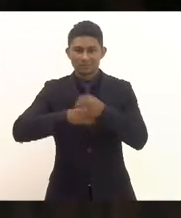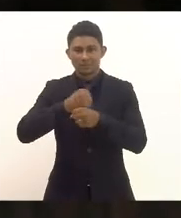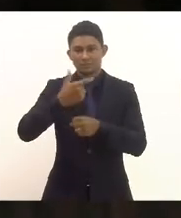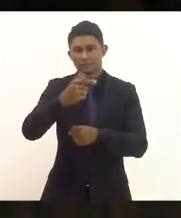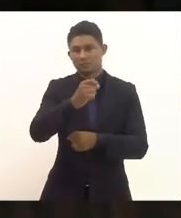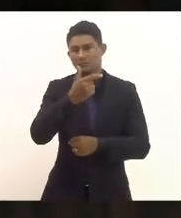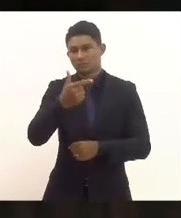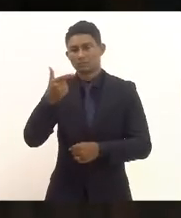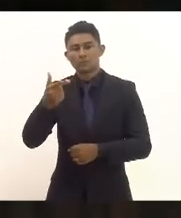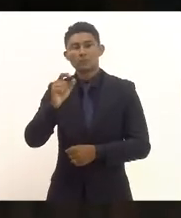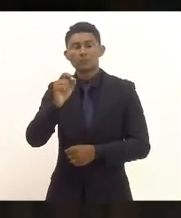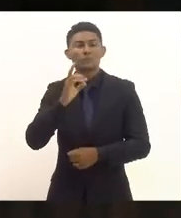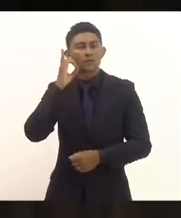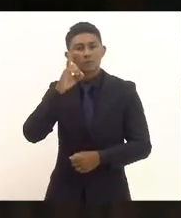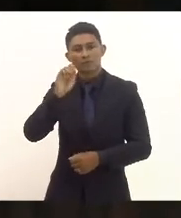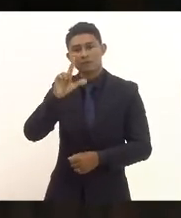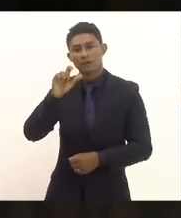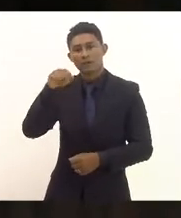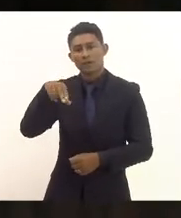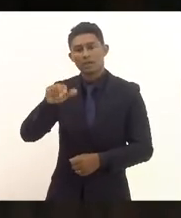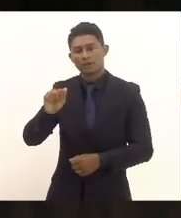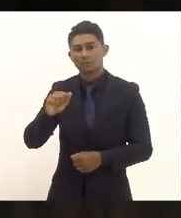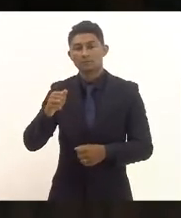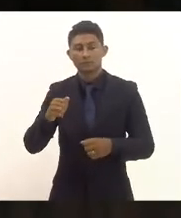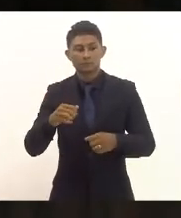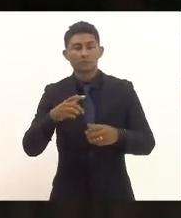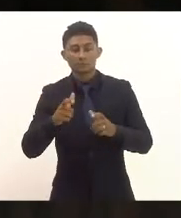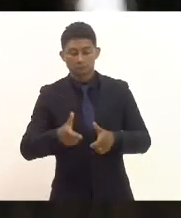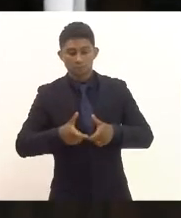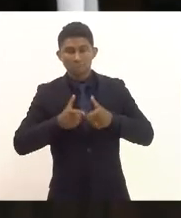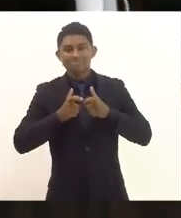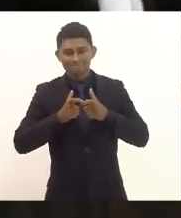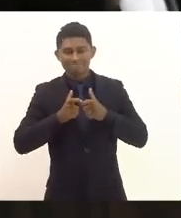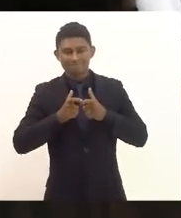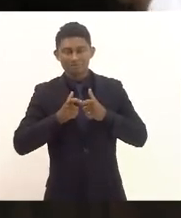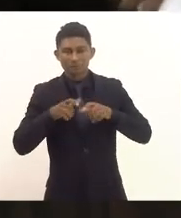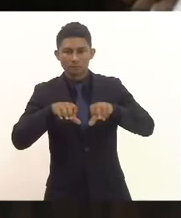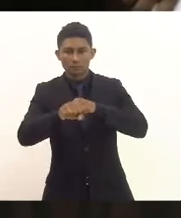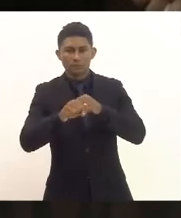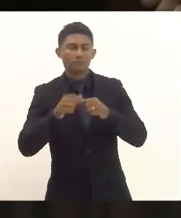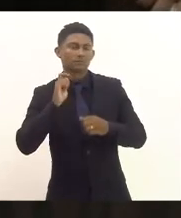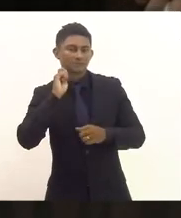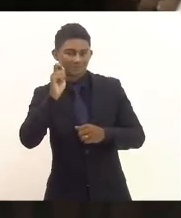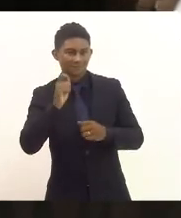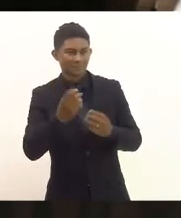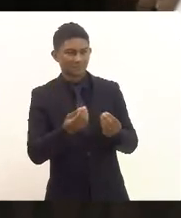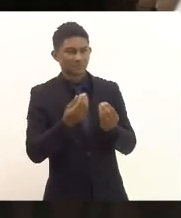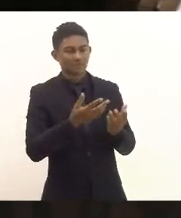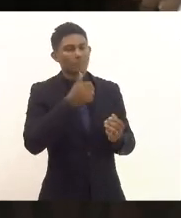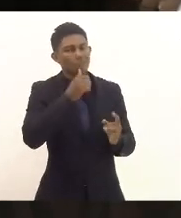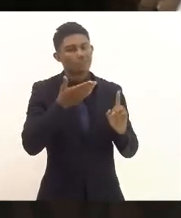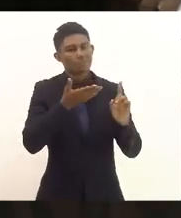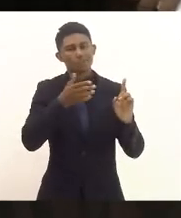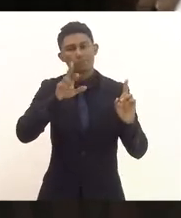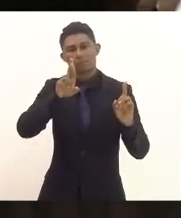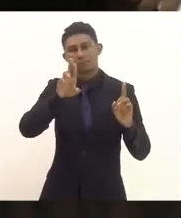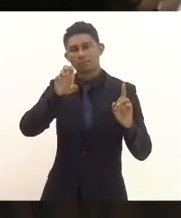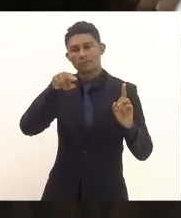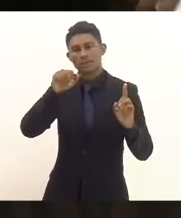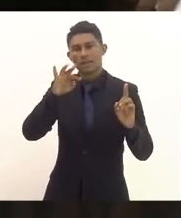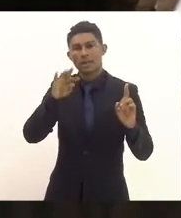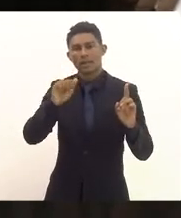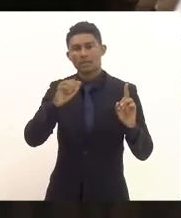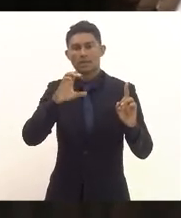da deputada Ana Passos concede medalha Tiradentes e respectivo diploma celetista no senhora Renata Machado Renata Machado